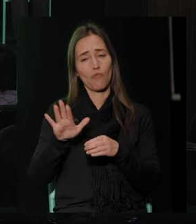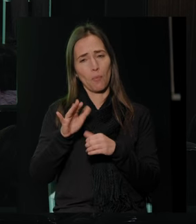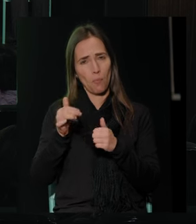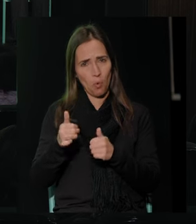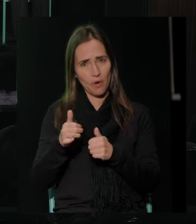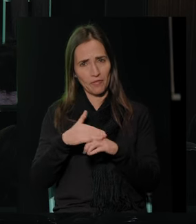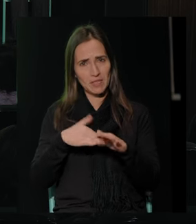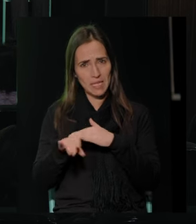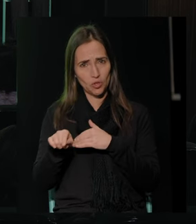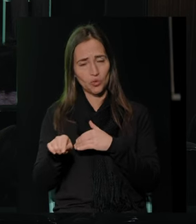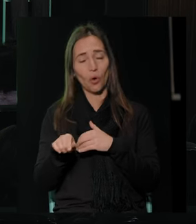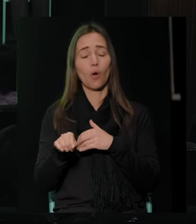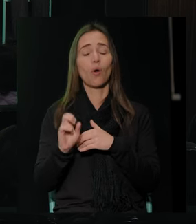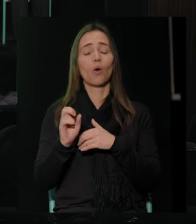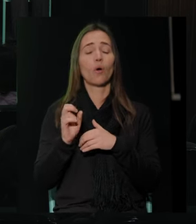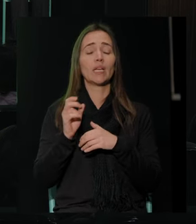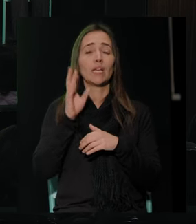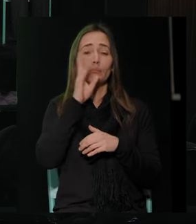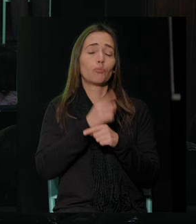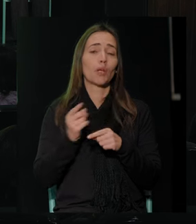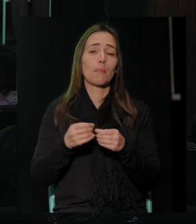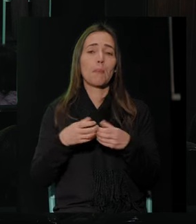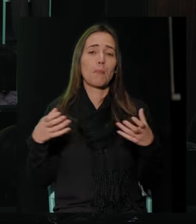em dia, que elas sejam mais fortes? Obrigado.